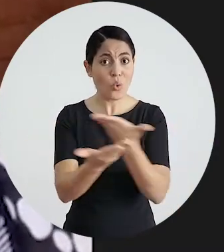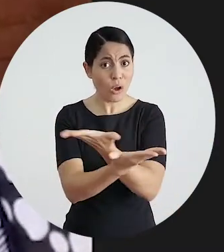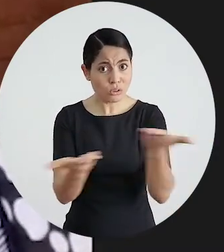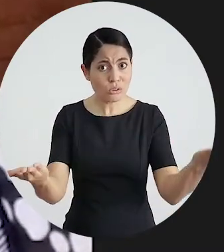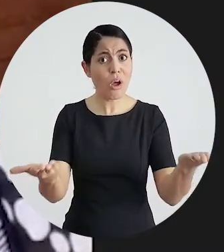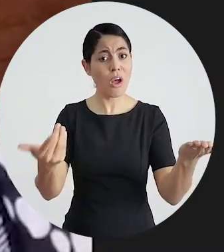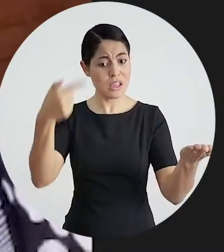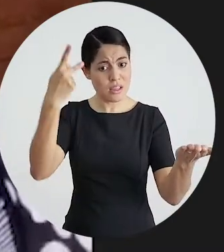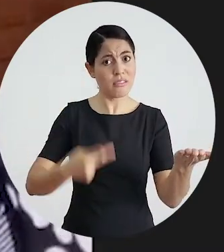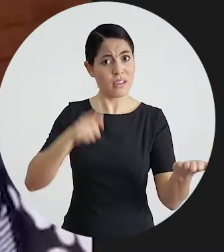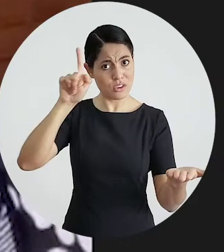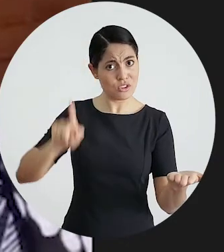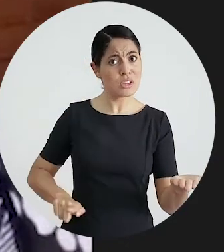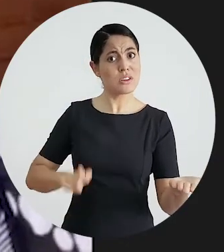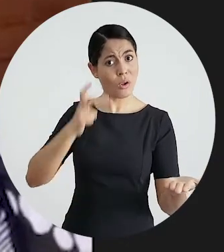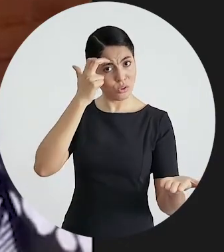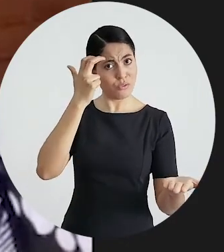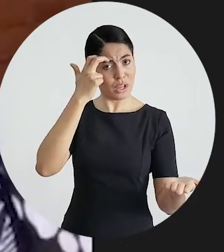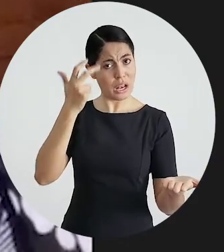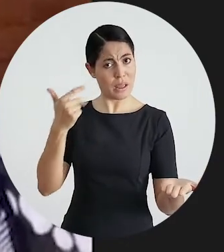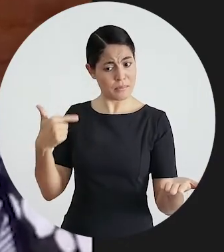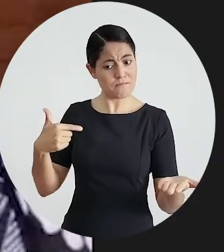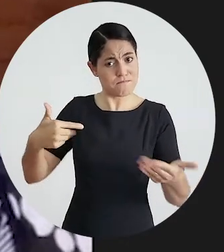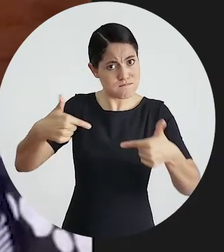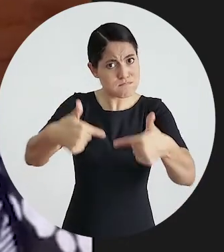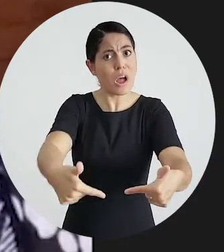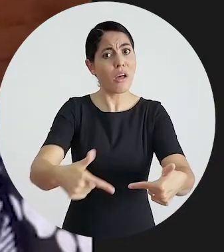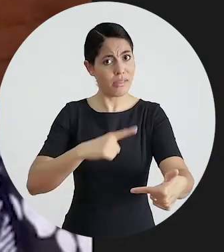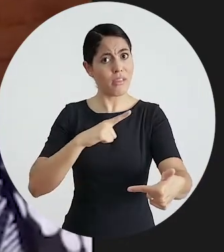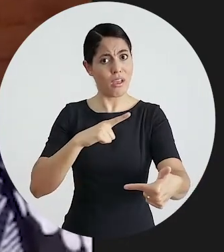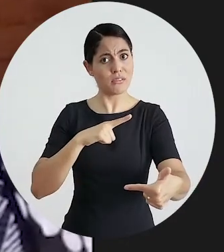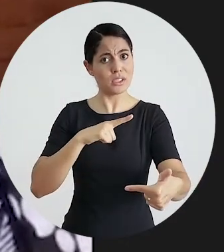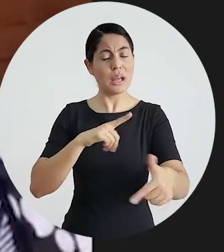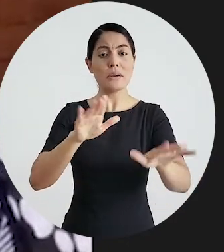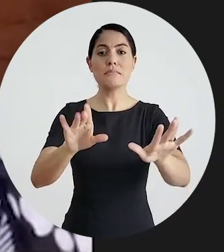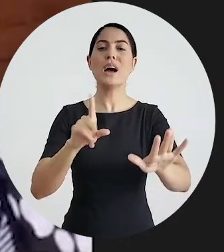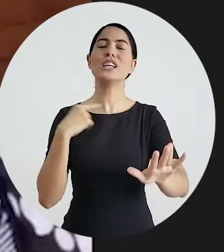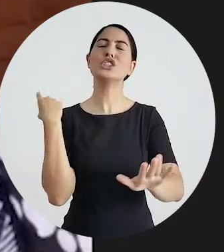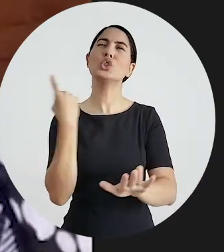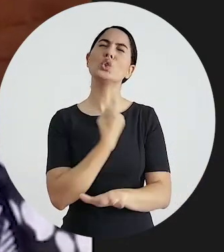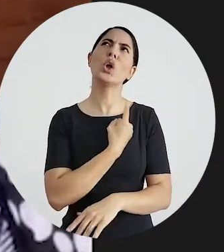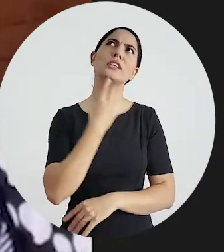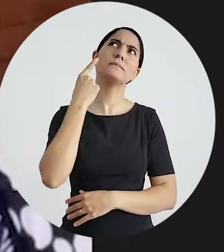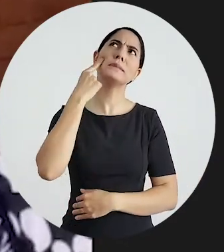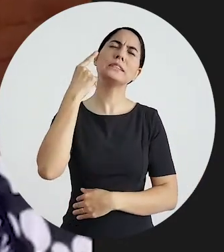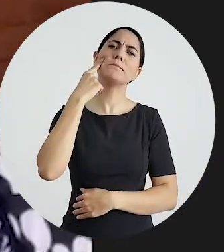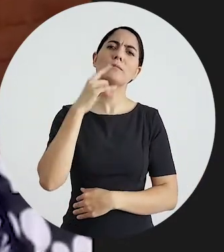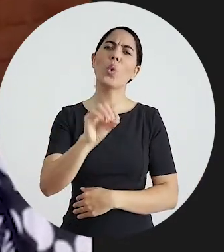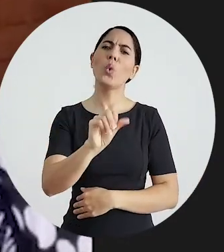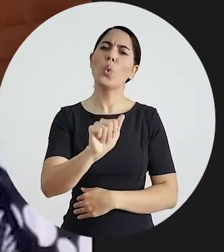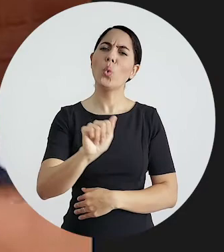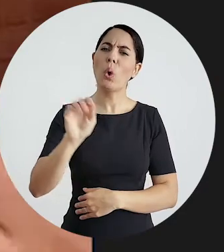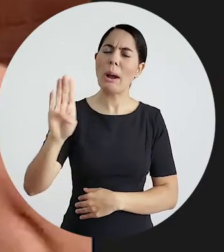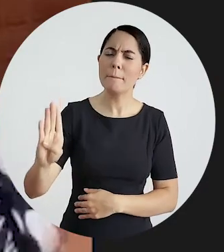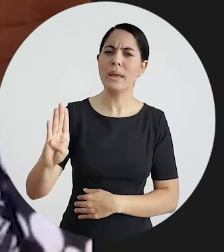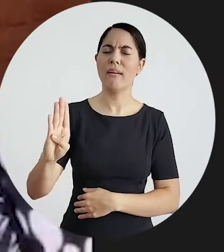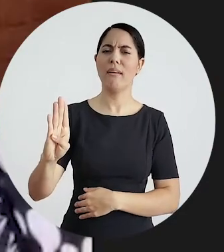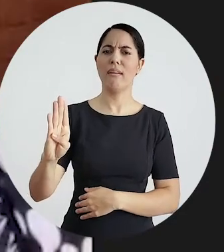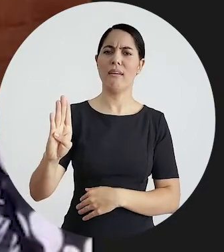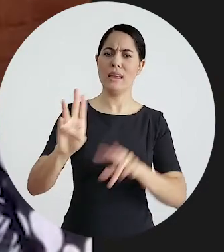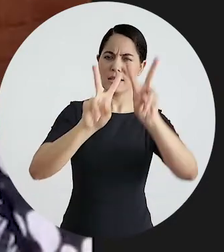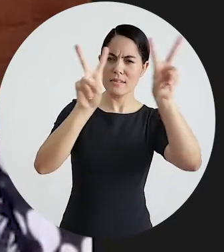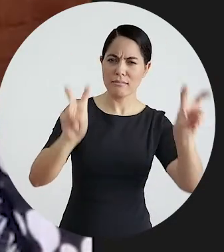seja estabelecida, como estamos fazendo agora nessa gestão. Né? Quer dizer, quando a gente traz